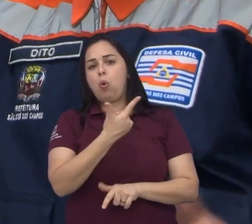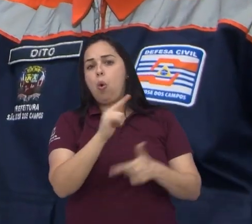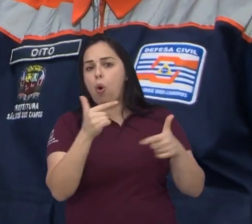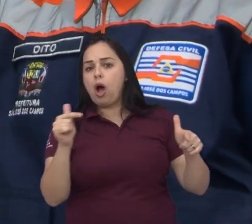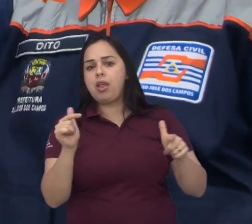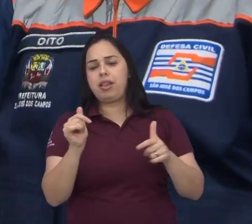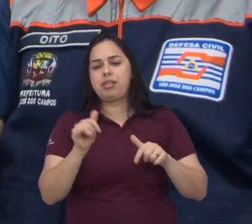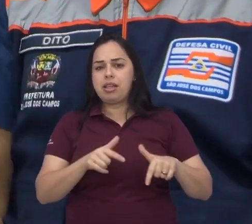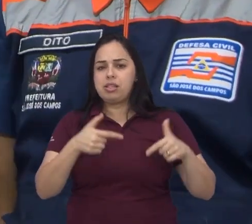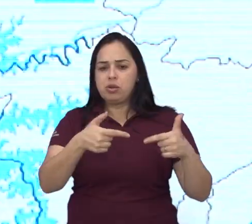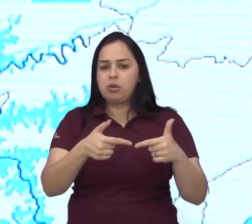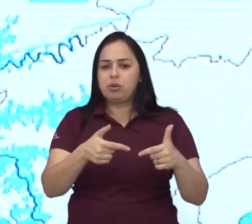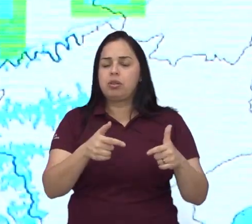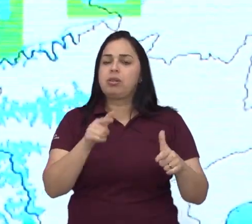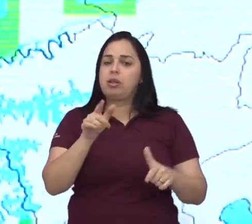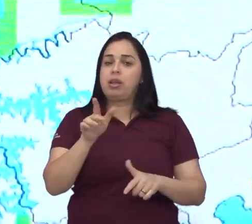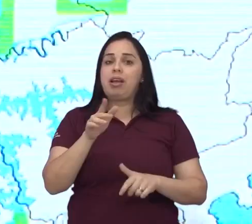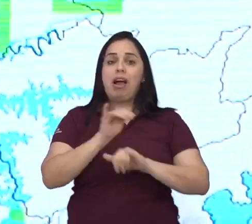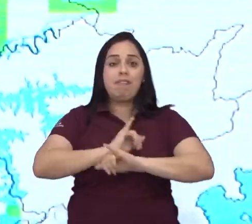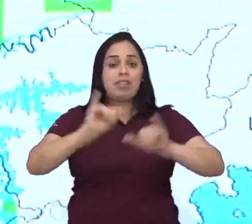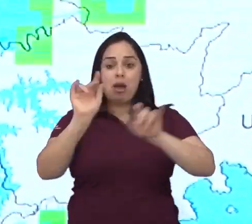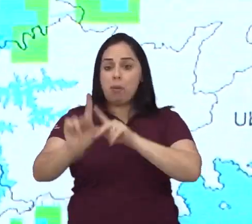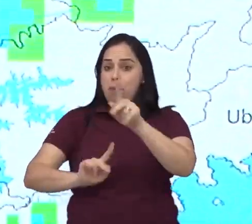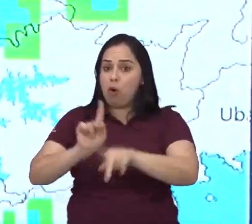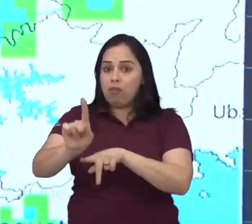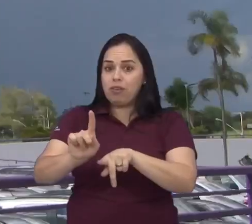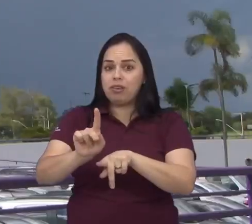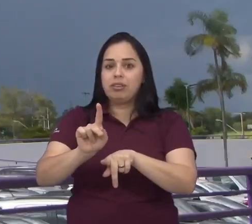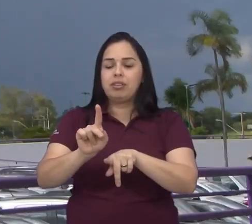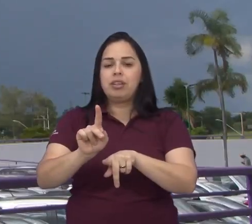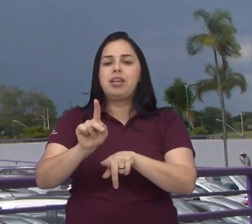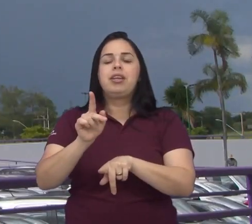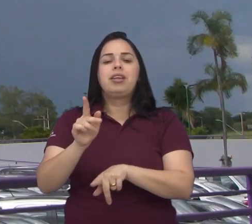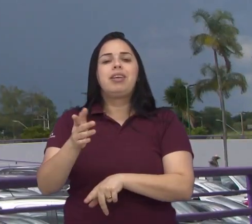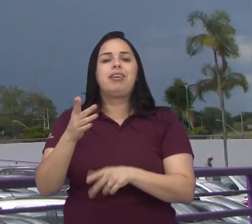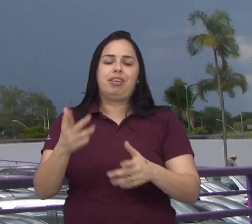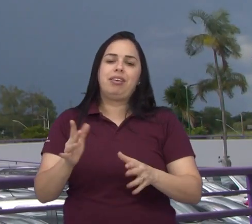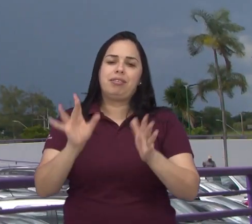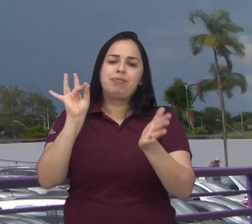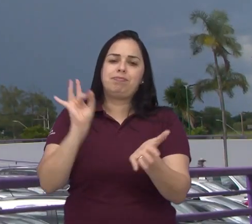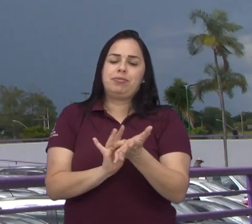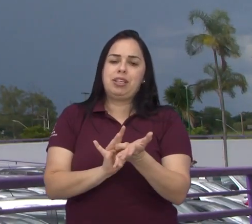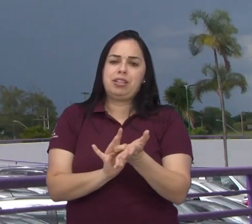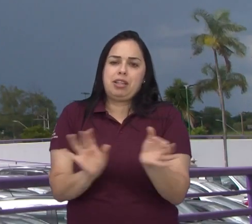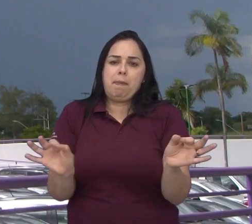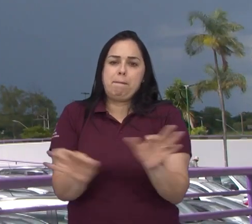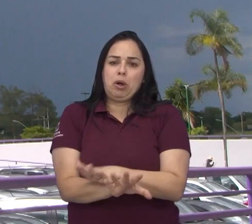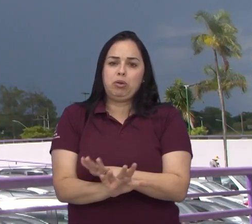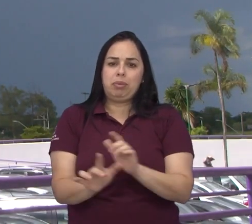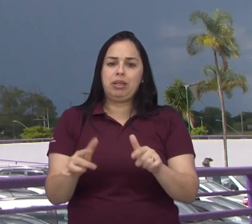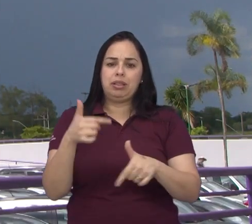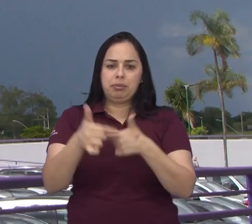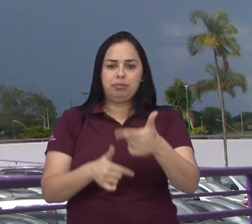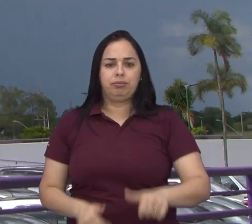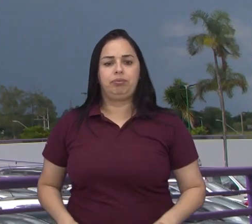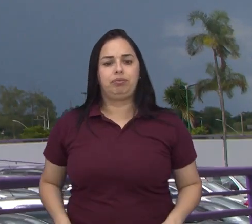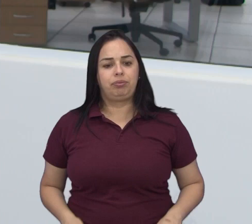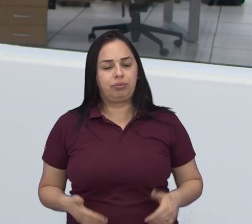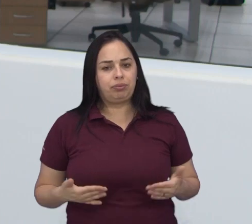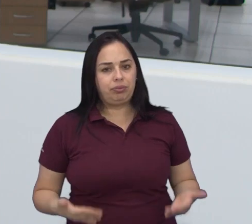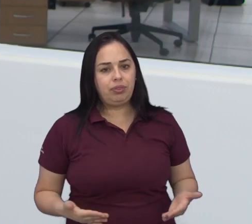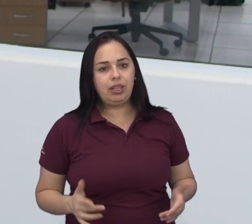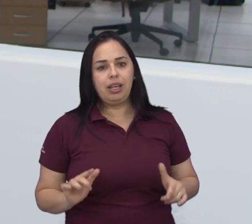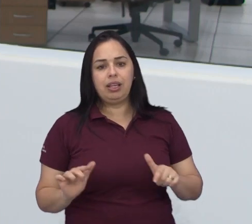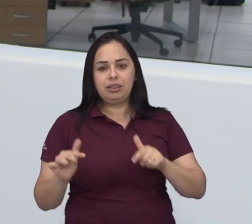preciso outras ações, como preparar a população e garantir que a máquina pública esteja pronta para agir.